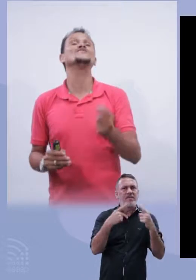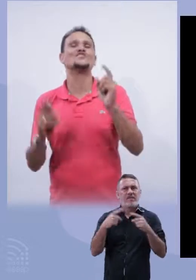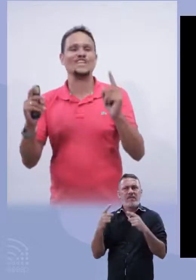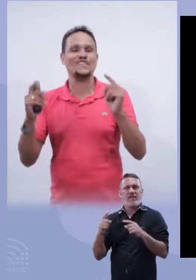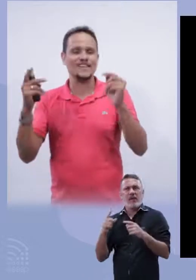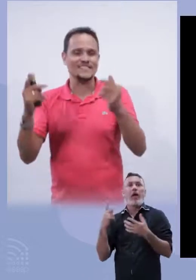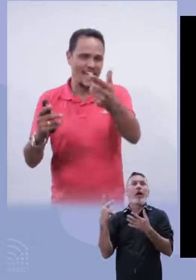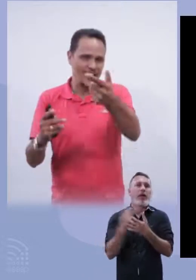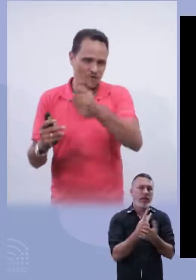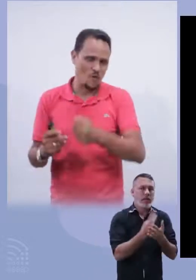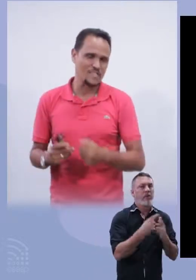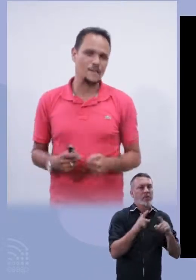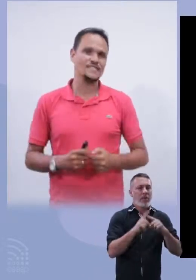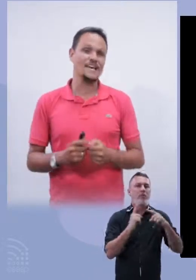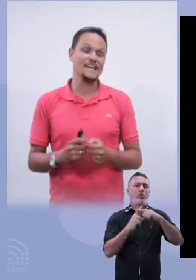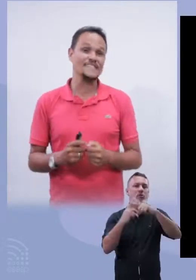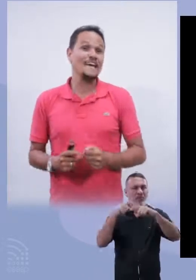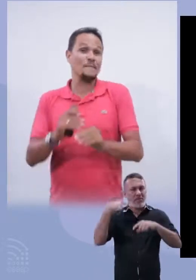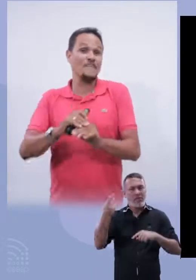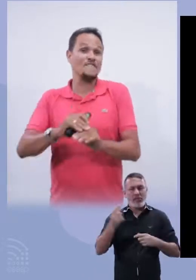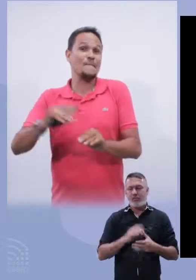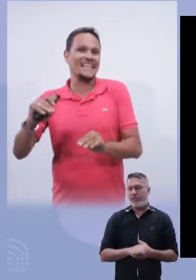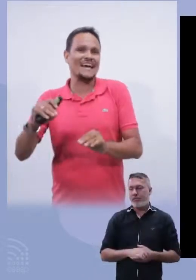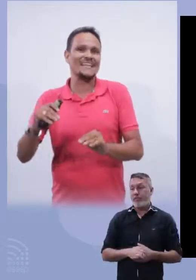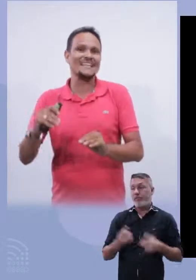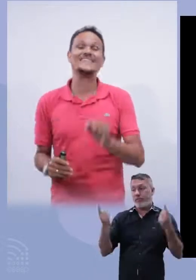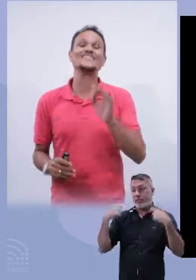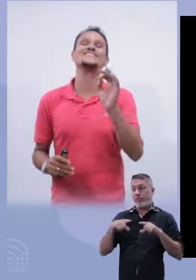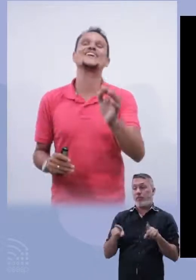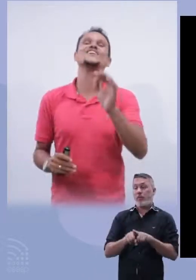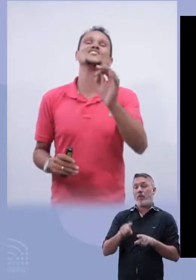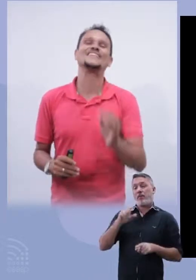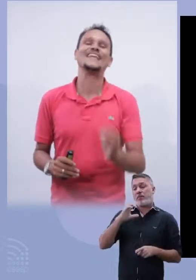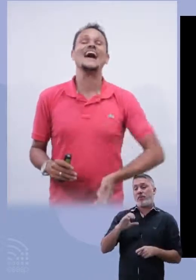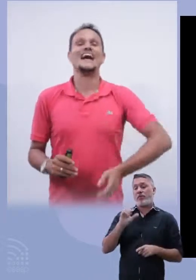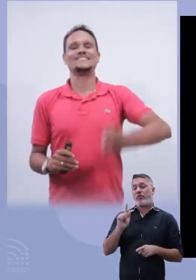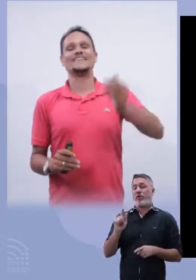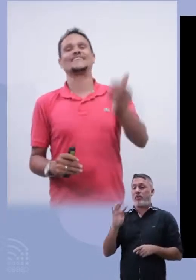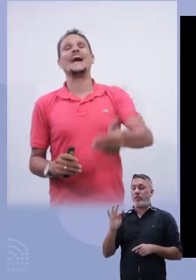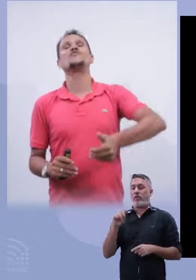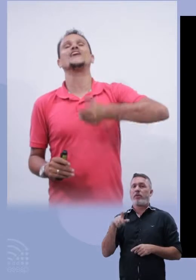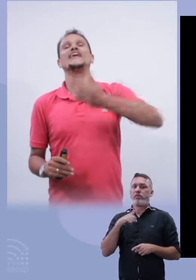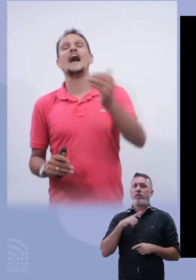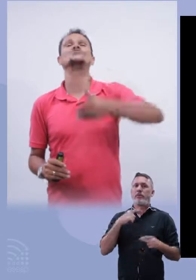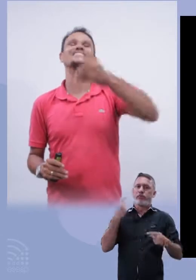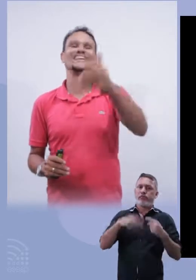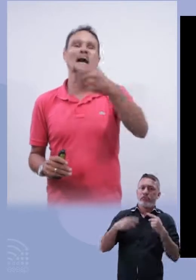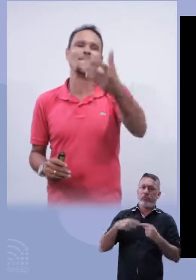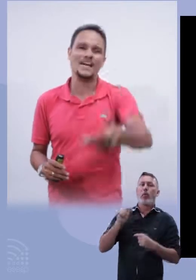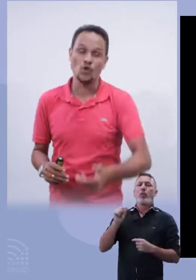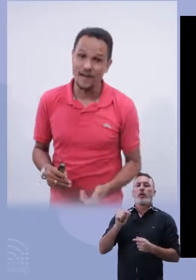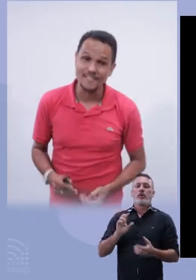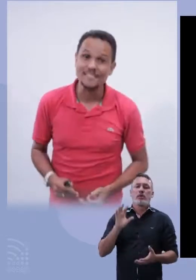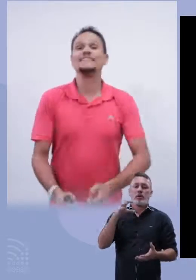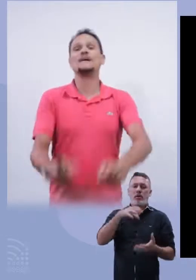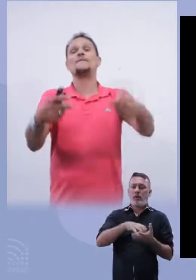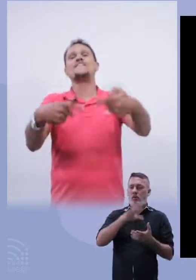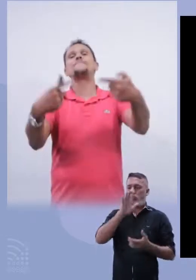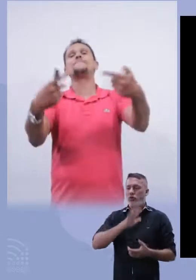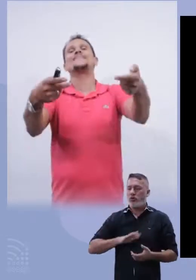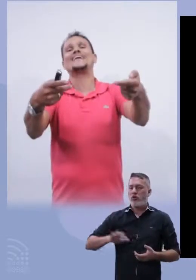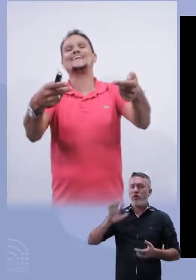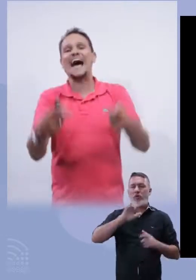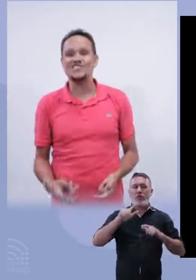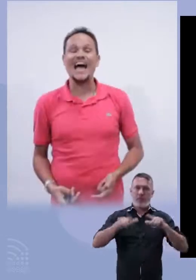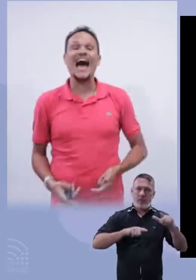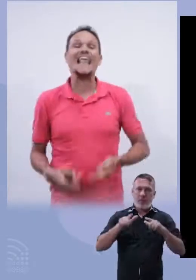coisas positivas, né, que eu vou mostrar para vocês. Também vai para a ilegalidade a CGT, a Central Geral dos Trabalhadores. Também